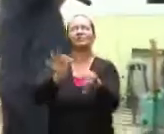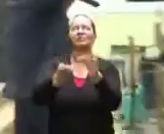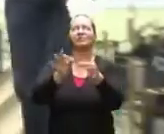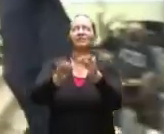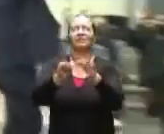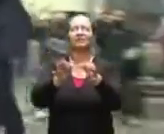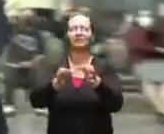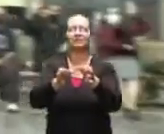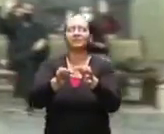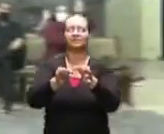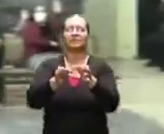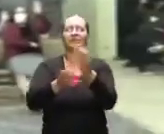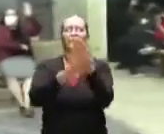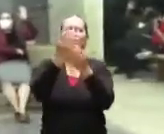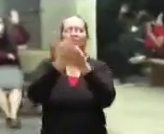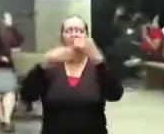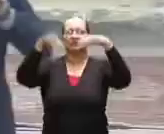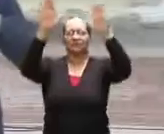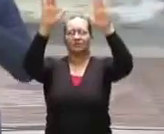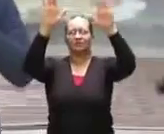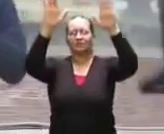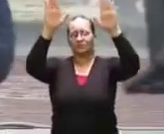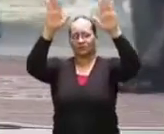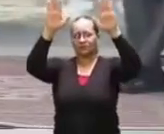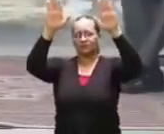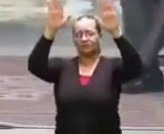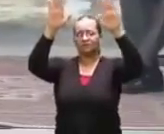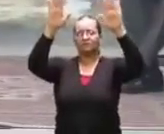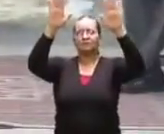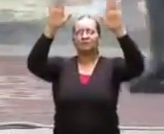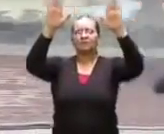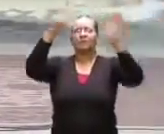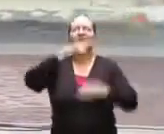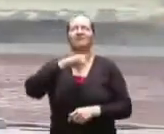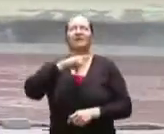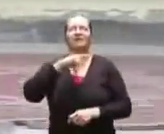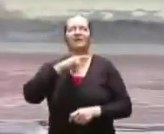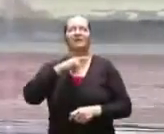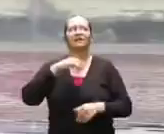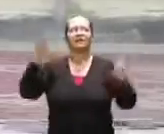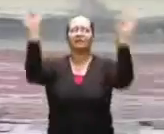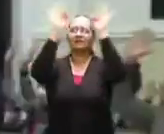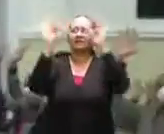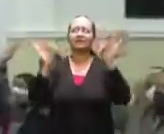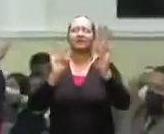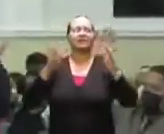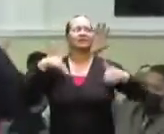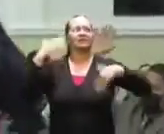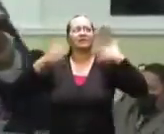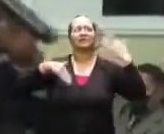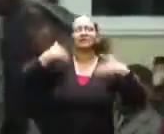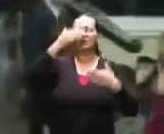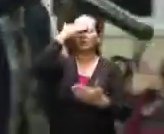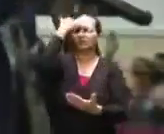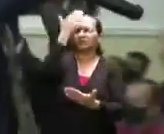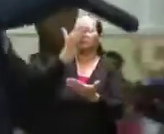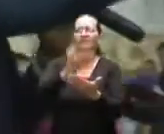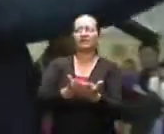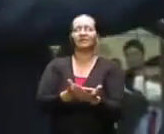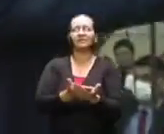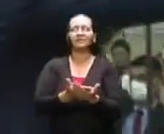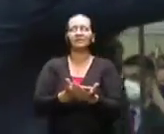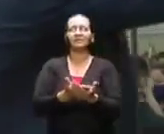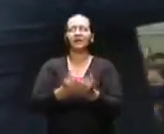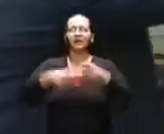receber? Levanta sua mão, meu Deus. Quem tem essa alegria? Quem tem essa confiança? Que essa coroa vai